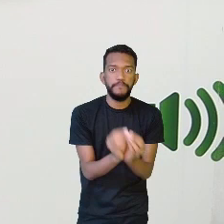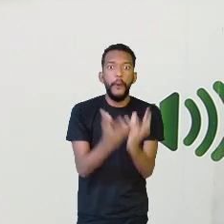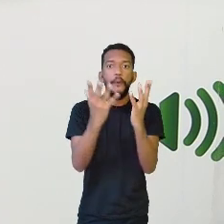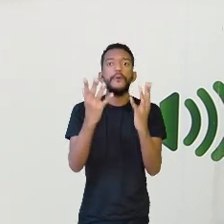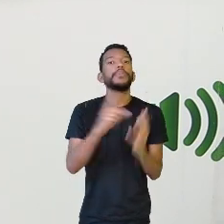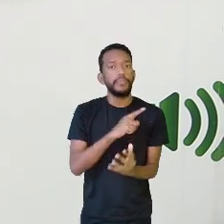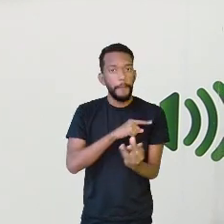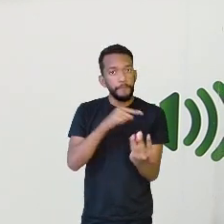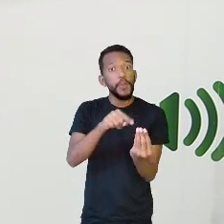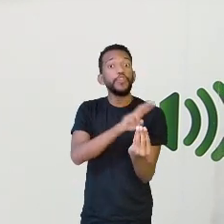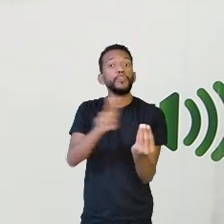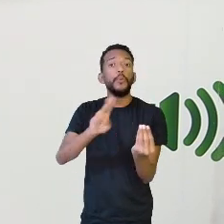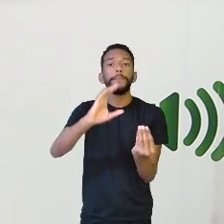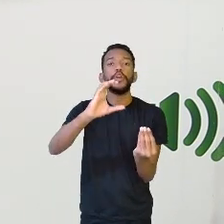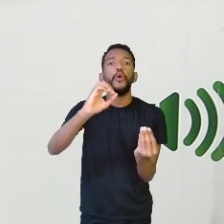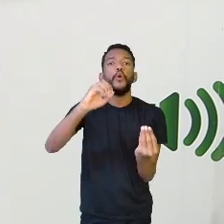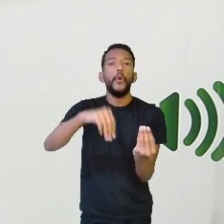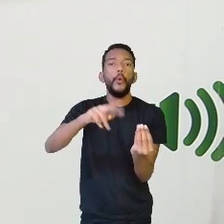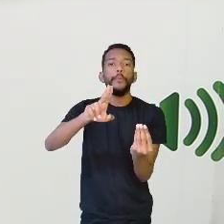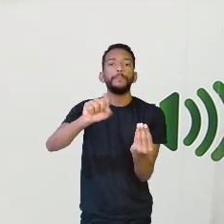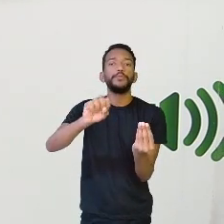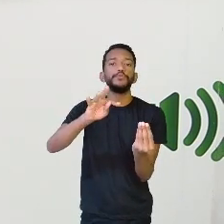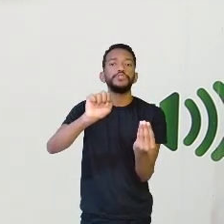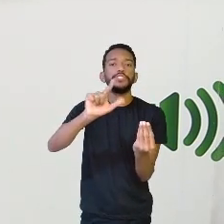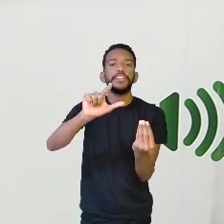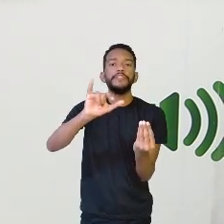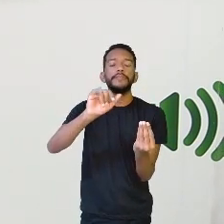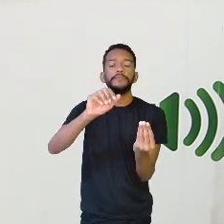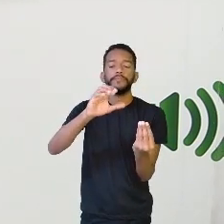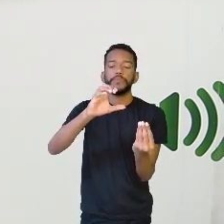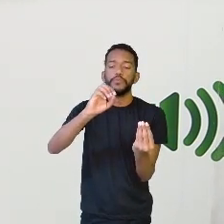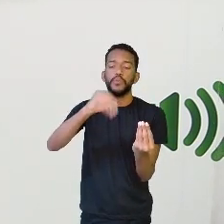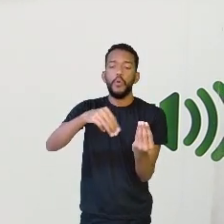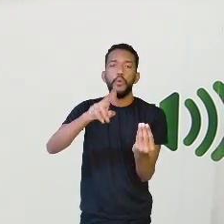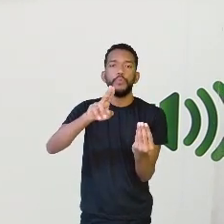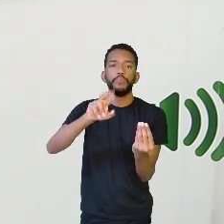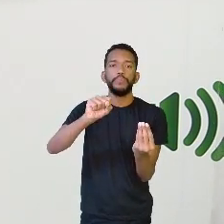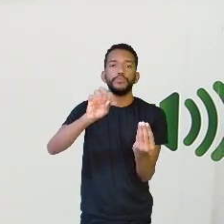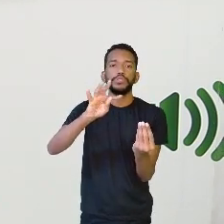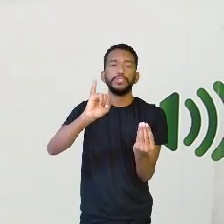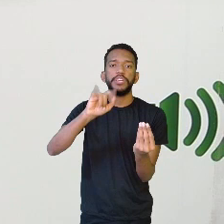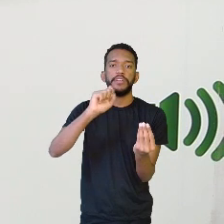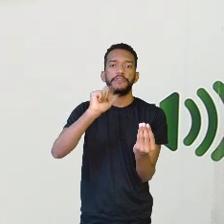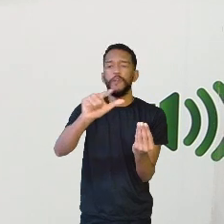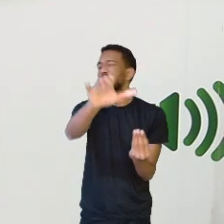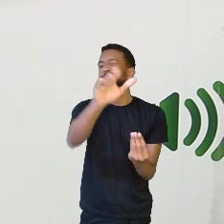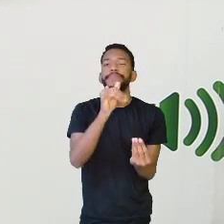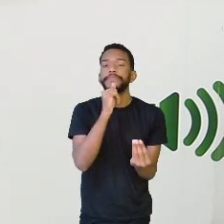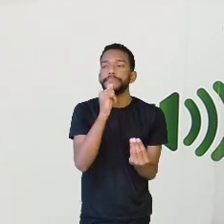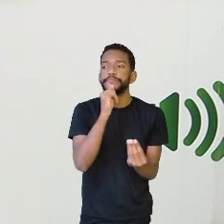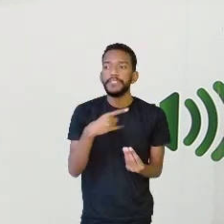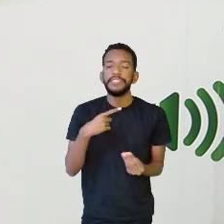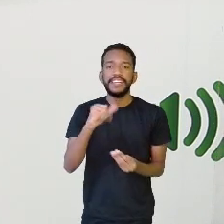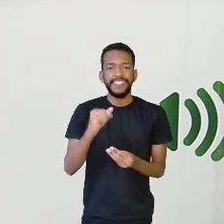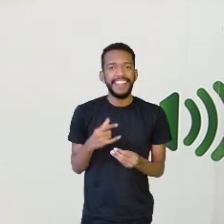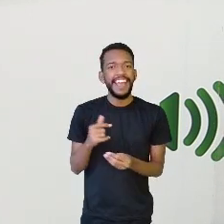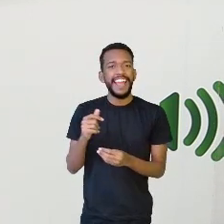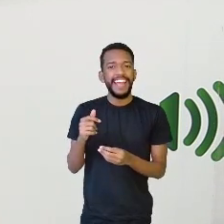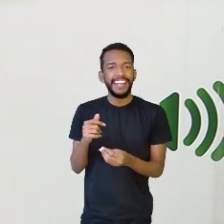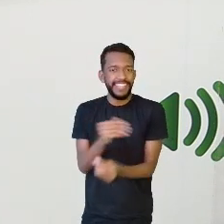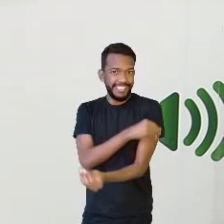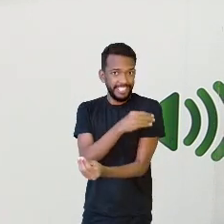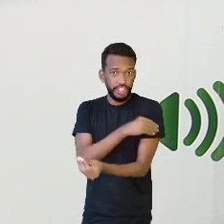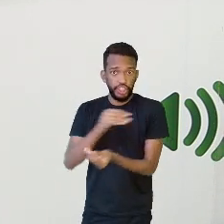é um combustível. E aí eu pergunto a vocês, se eu estou com uma garrafinha de álcool na mão, se eu estou passando o álcool em